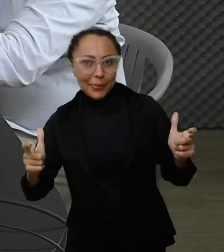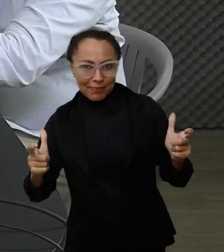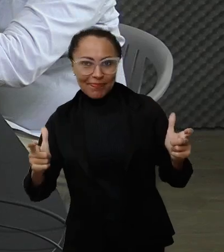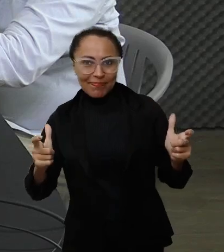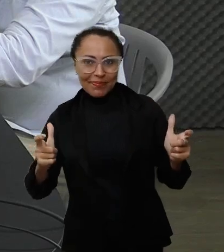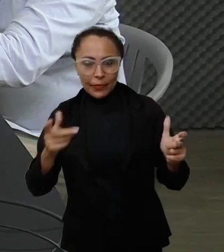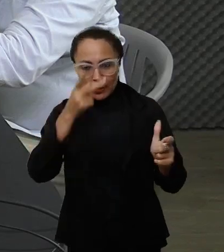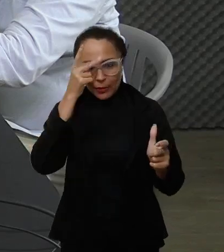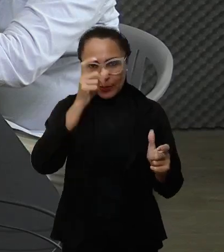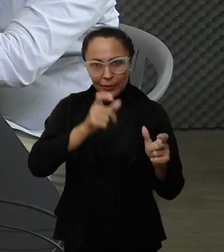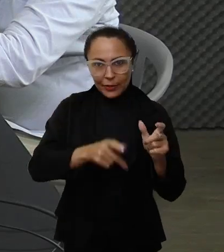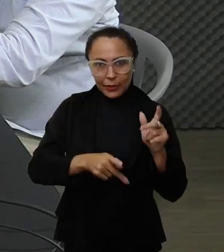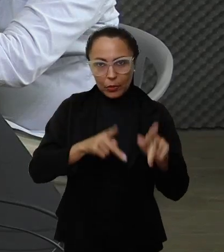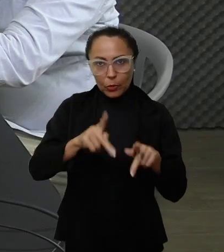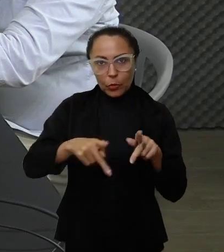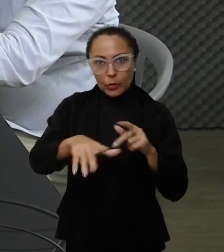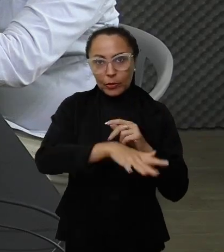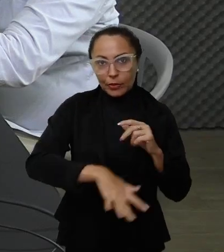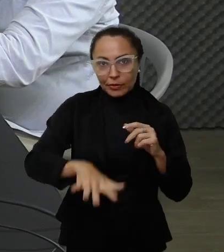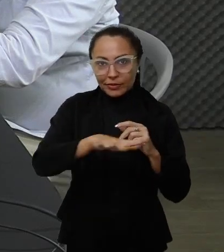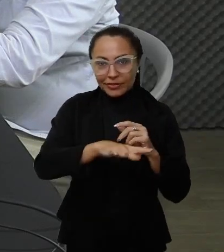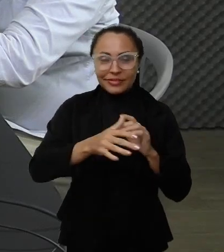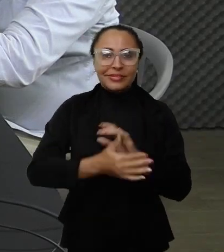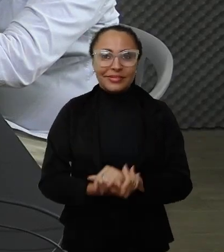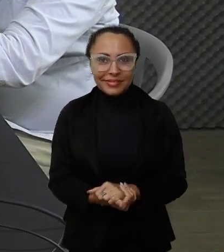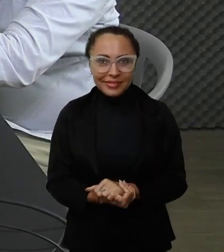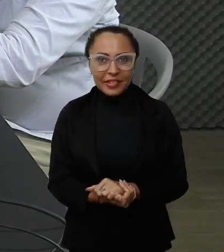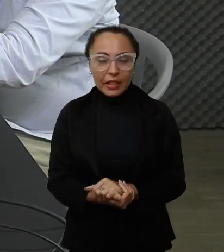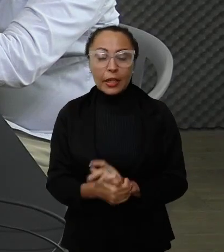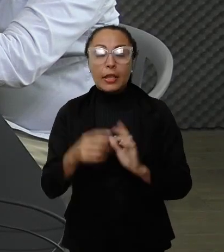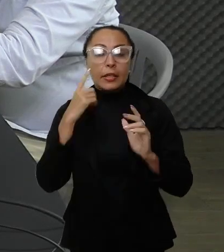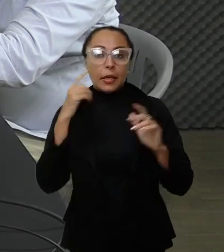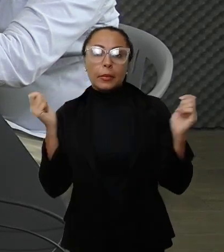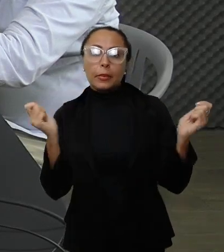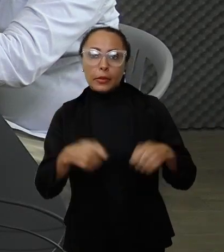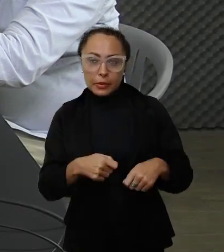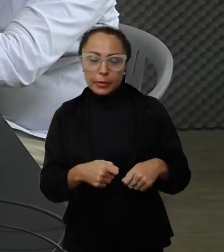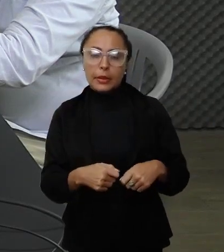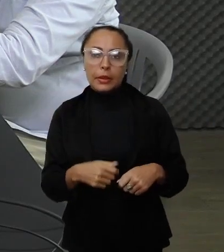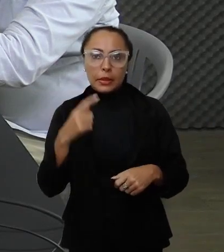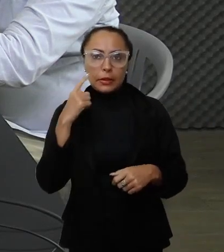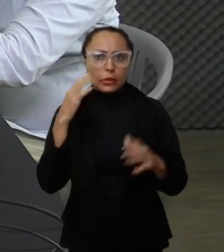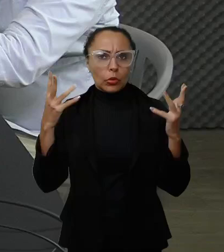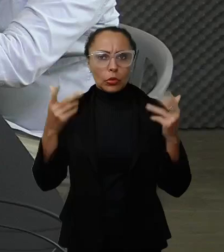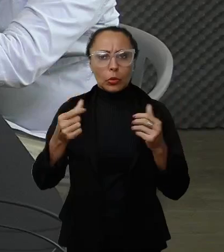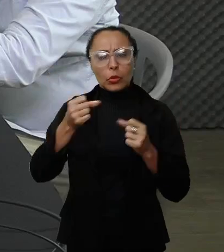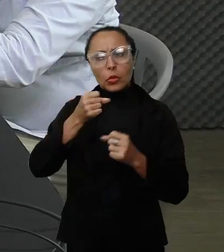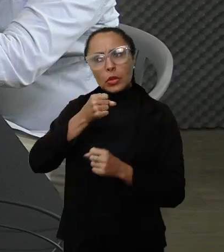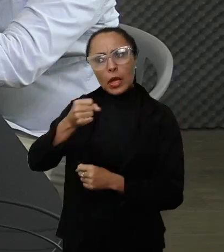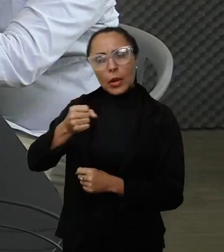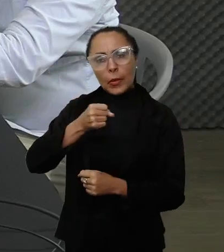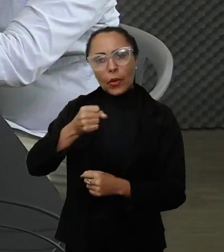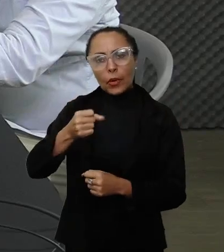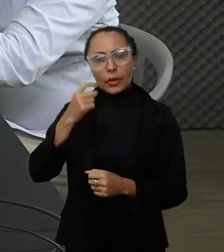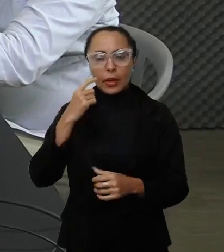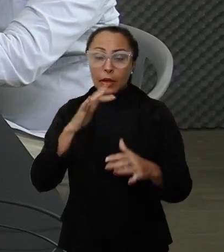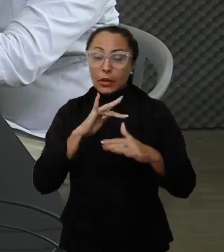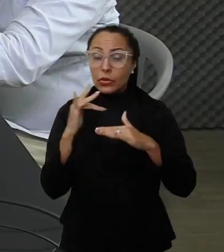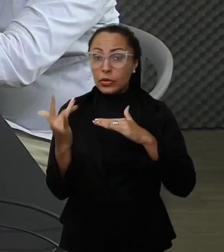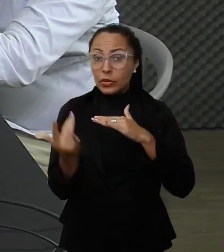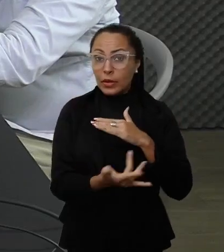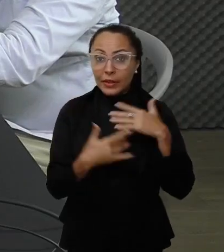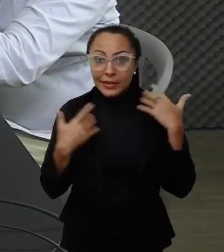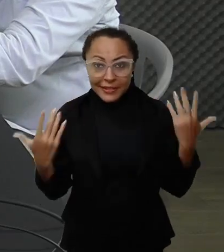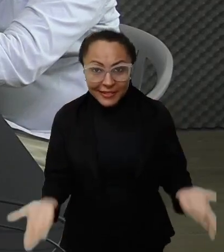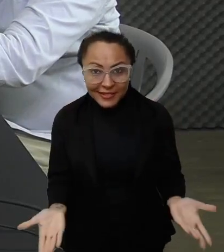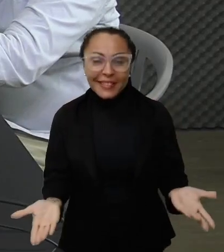né? E essa possibilidade de todo mundo virar repórter, rede social é isso. É verdade.